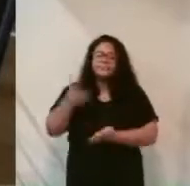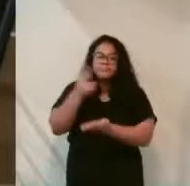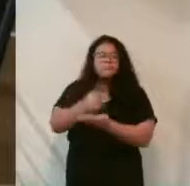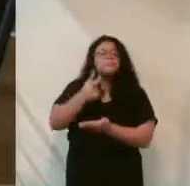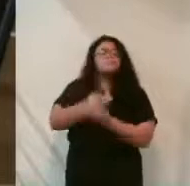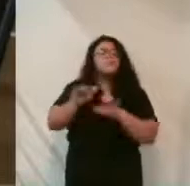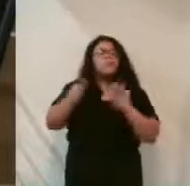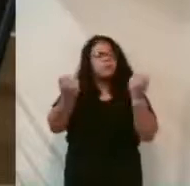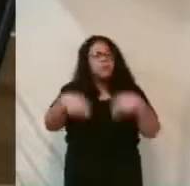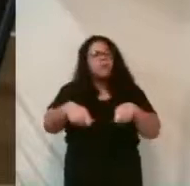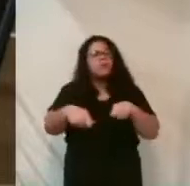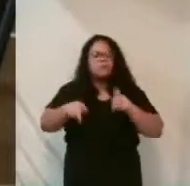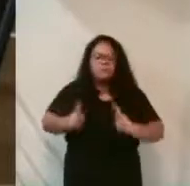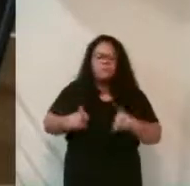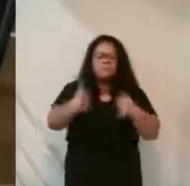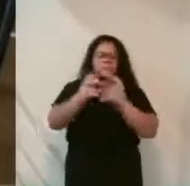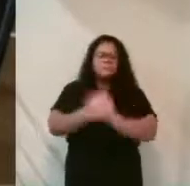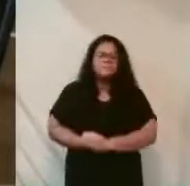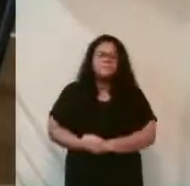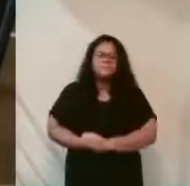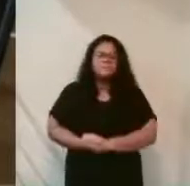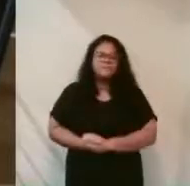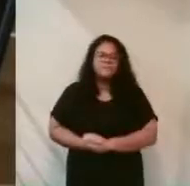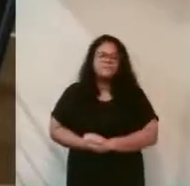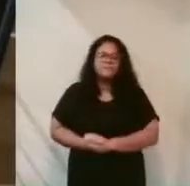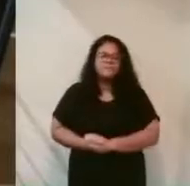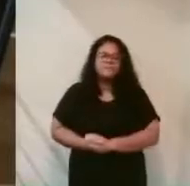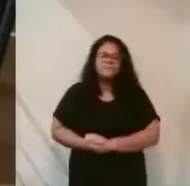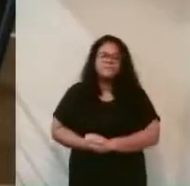possível, avançar, né, com medidas